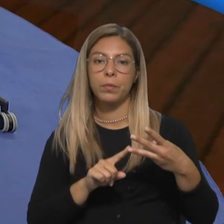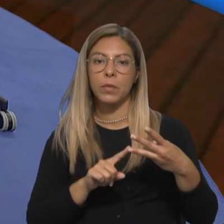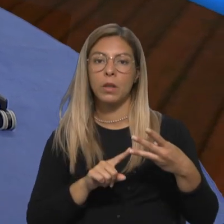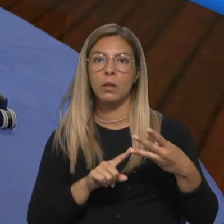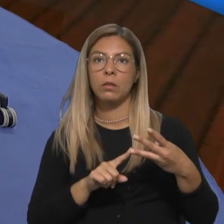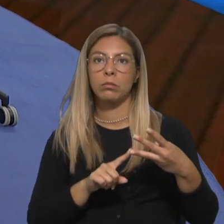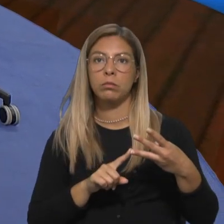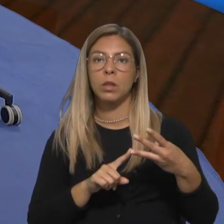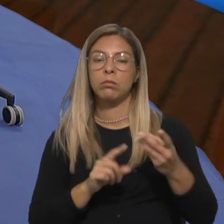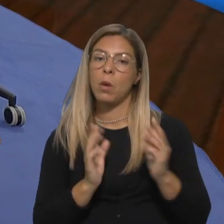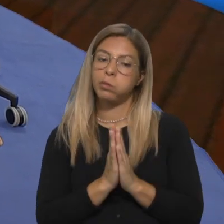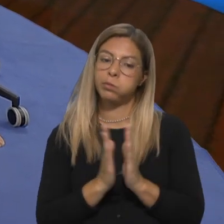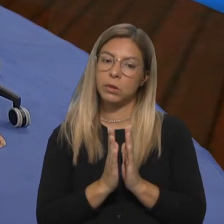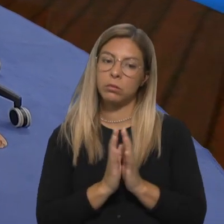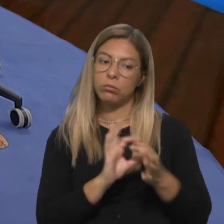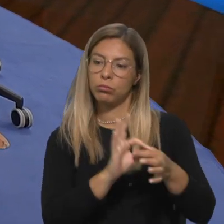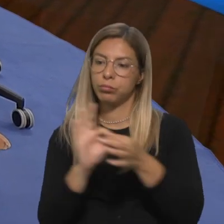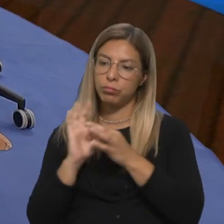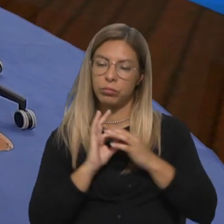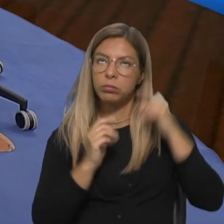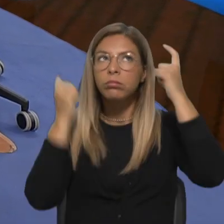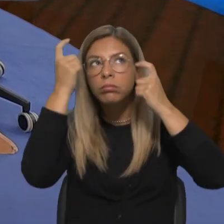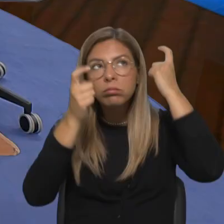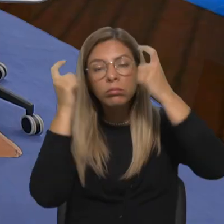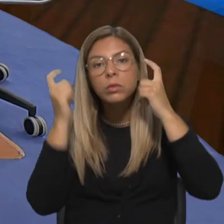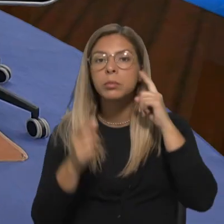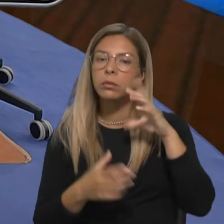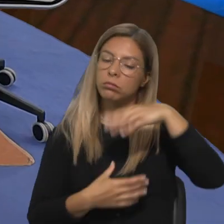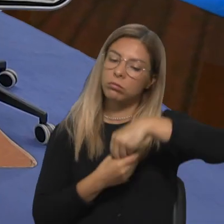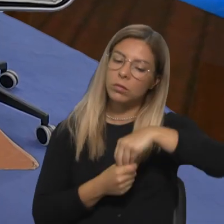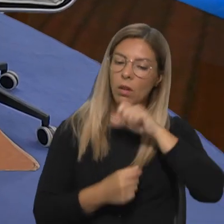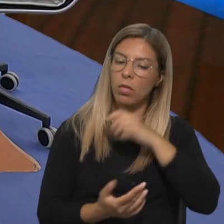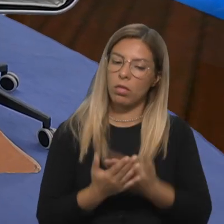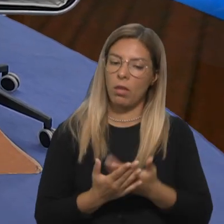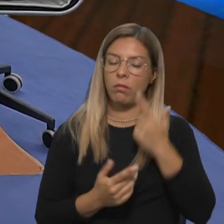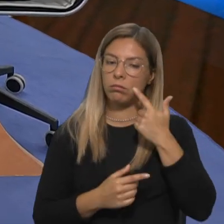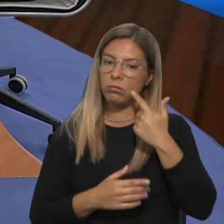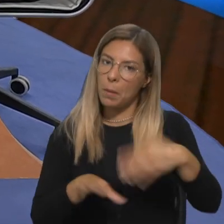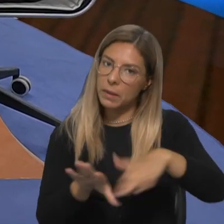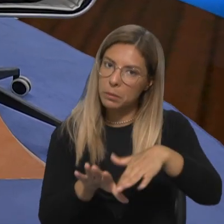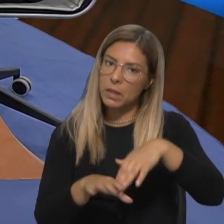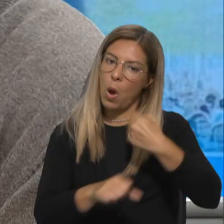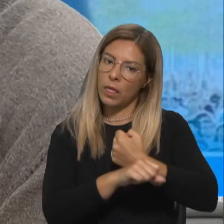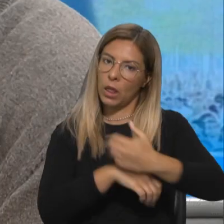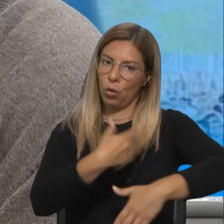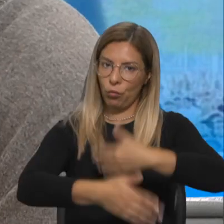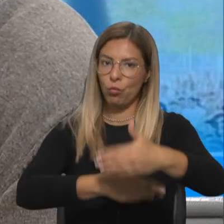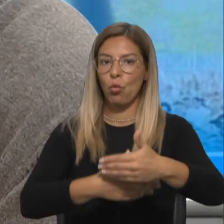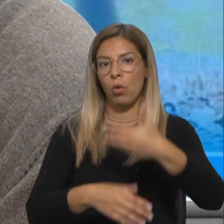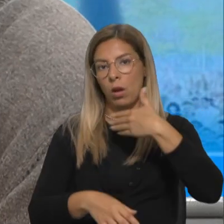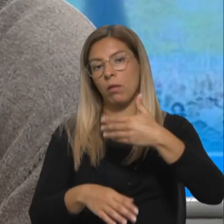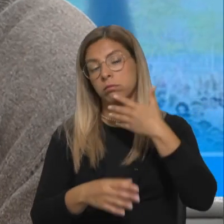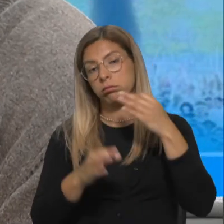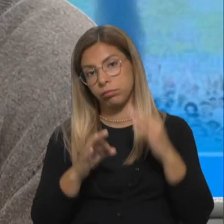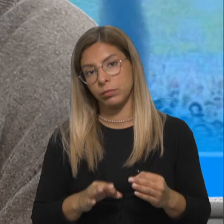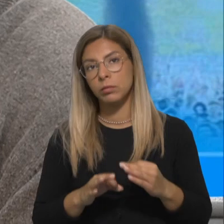realidade eclesial e teológica. Para quê? Para serem pedras vivas nas suas paróquias, nas suas dioceses, serem os